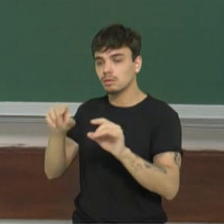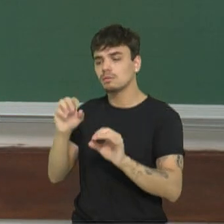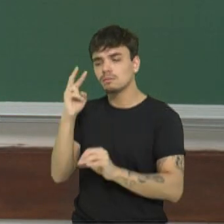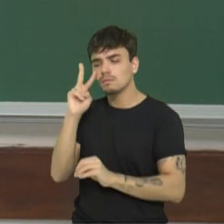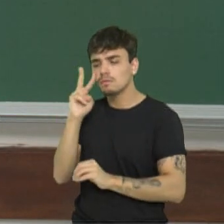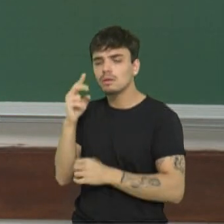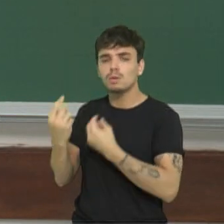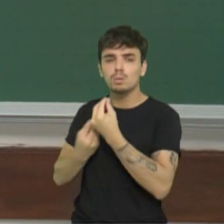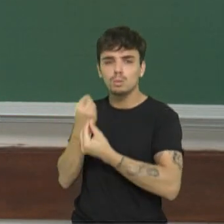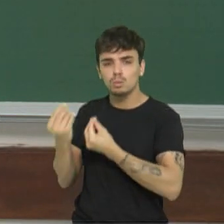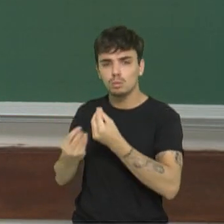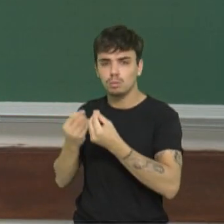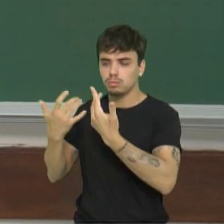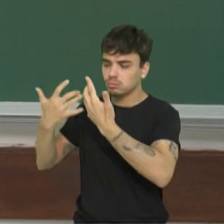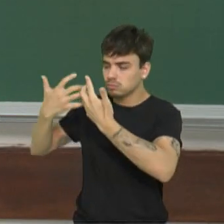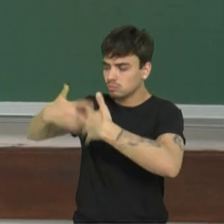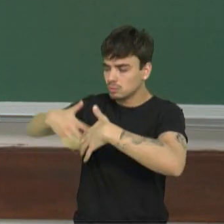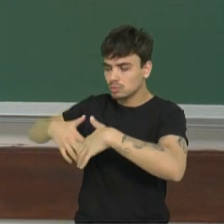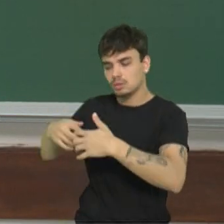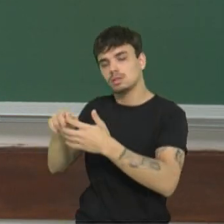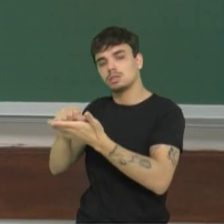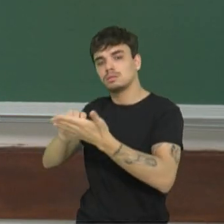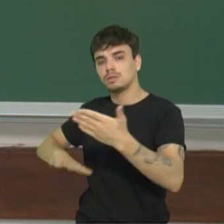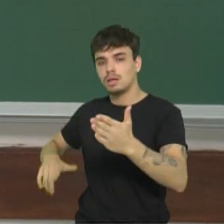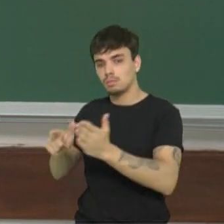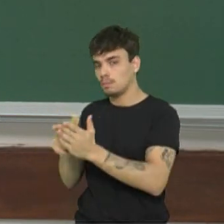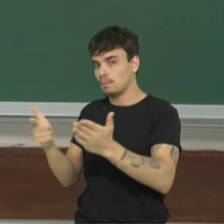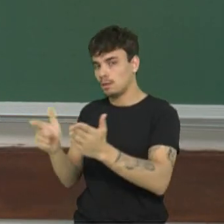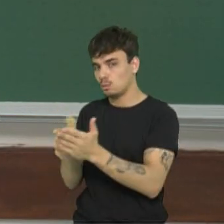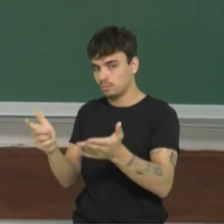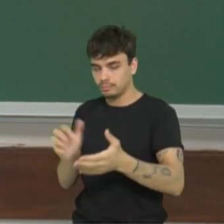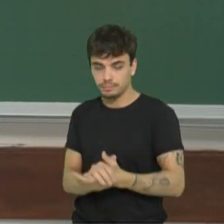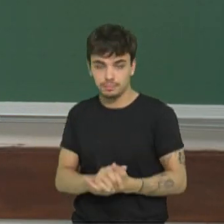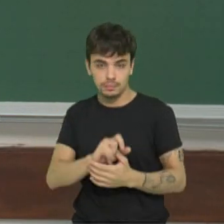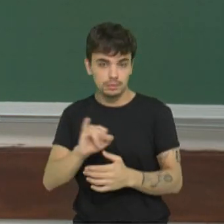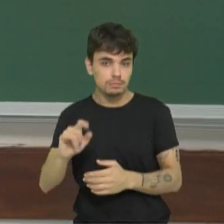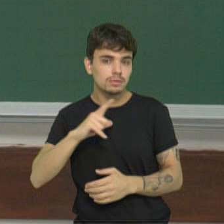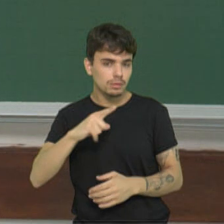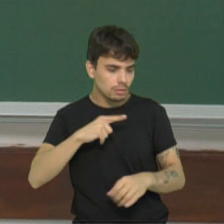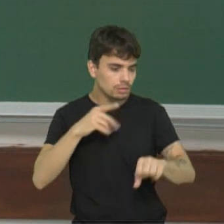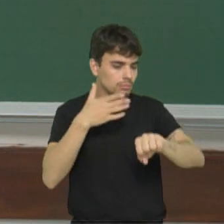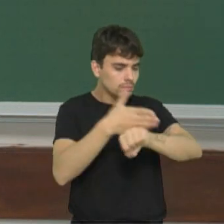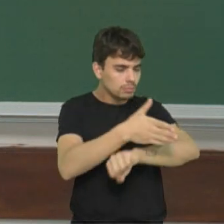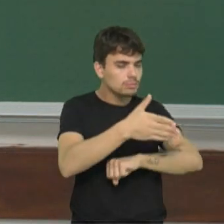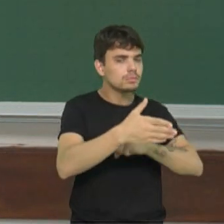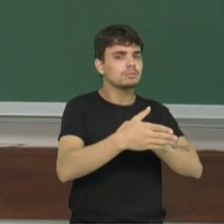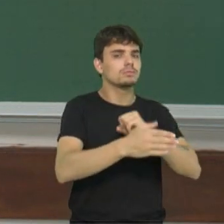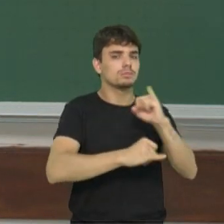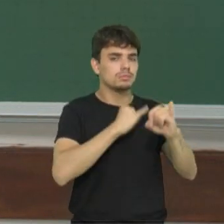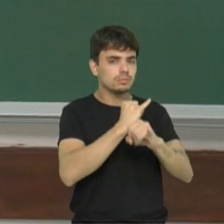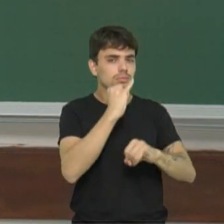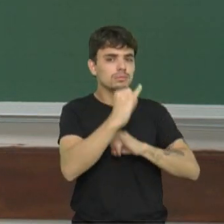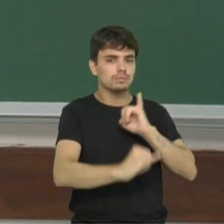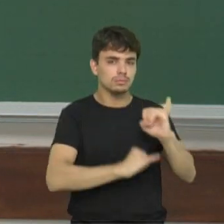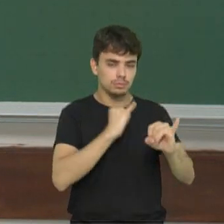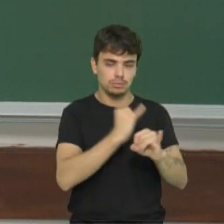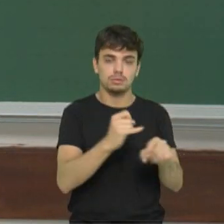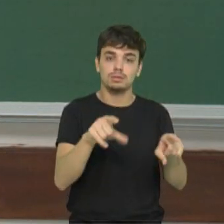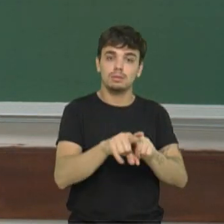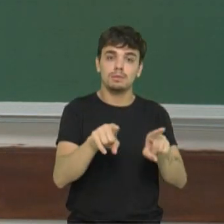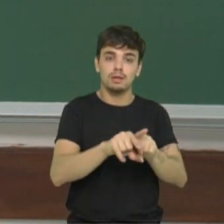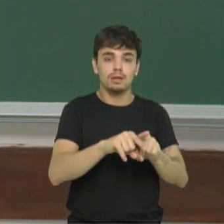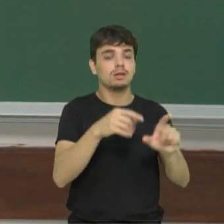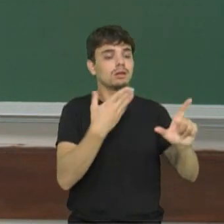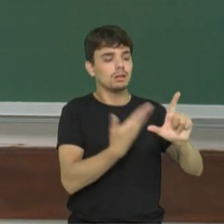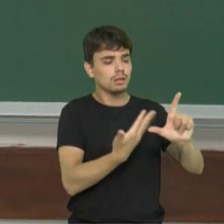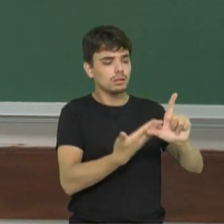verifique o procedimento das atividades impressas. Se você já tem acesso à internet e está usando o Google